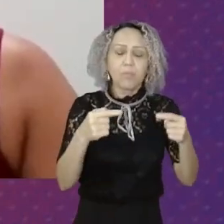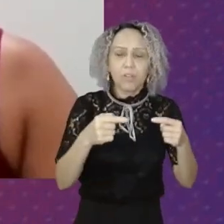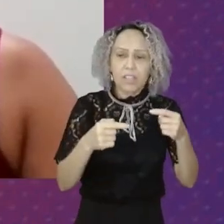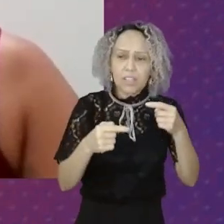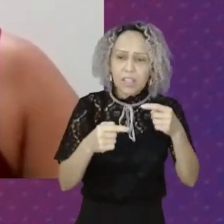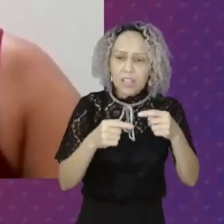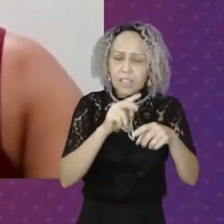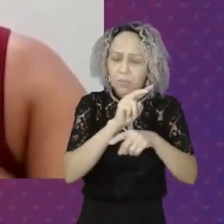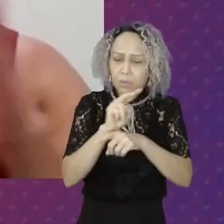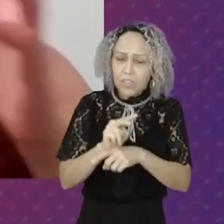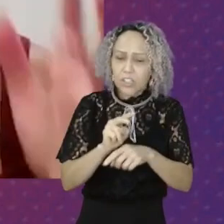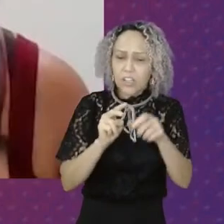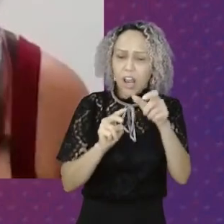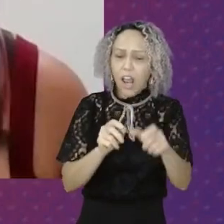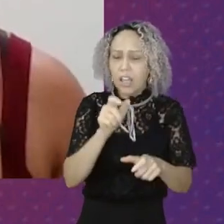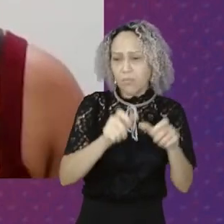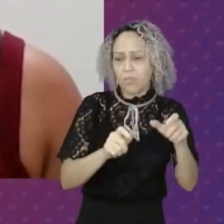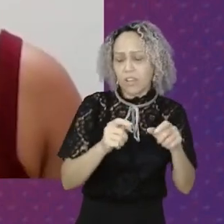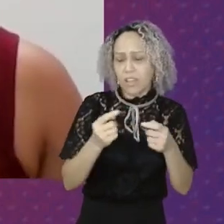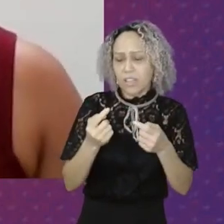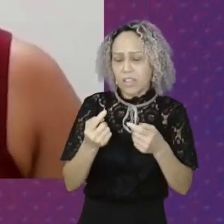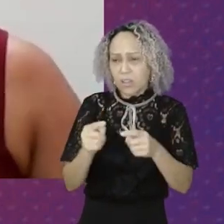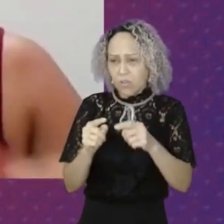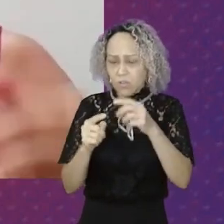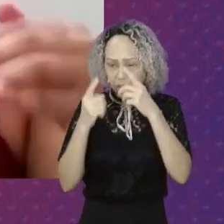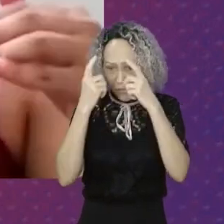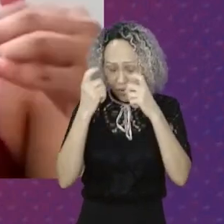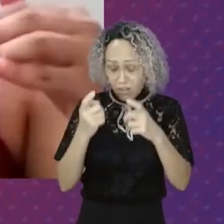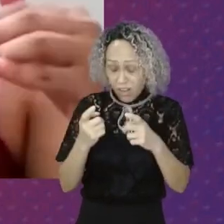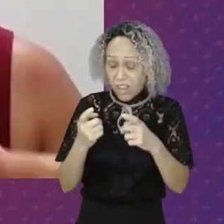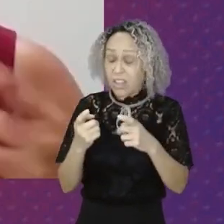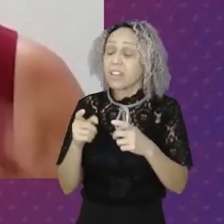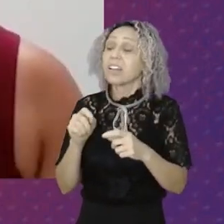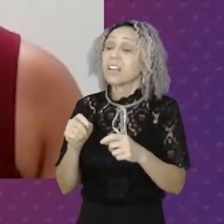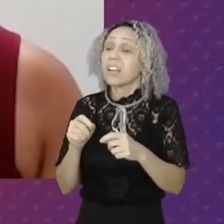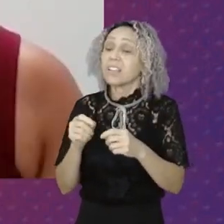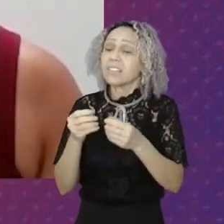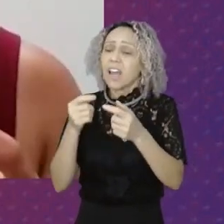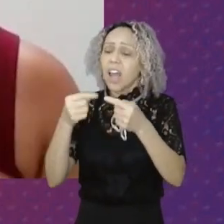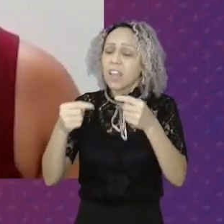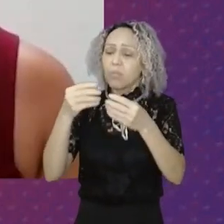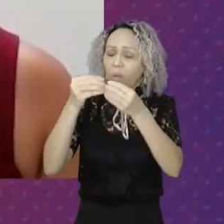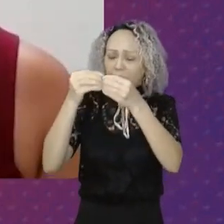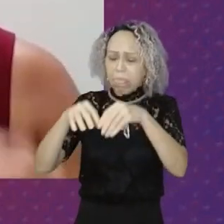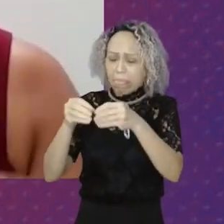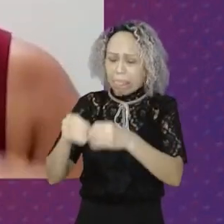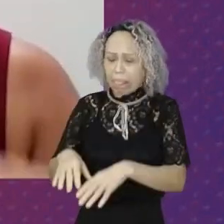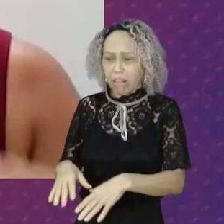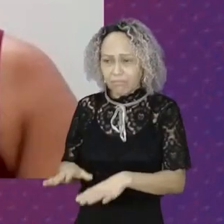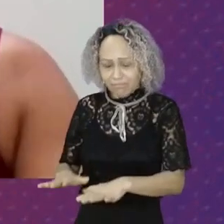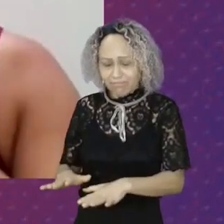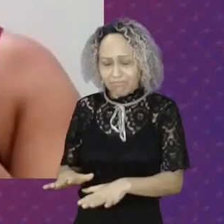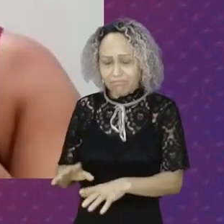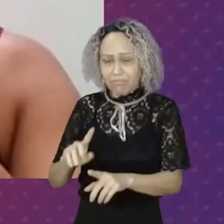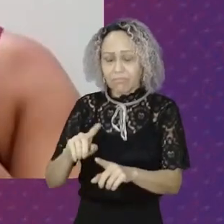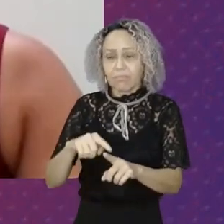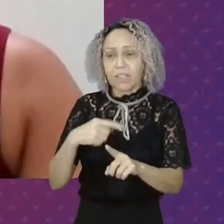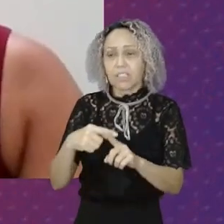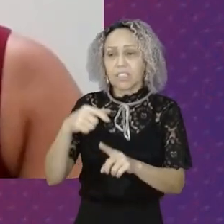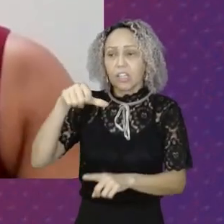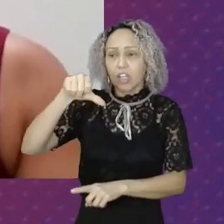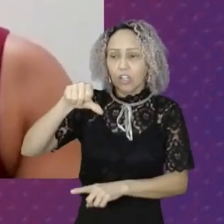prevenção à violência contra a mulher e de enfrentamento à violência. Mais de 90% do orçamento das políticas de